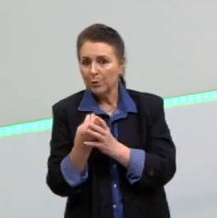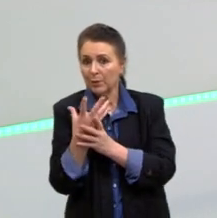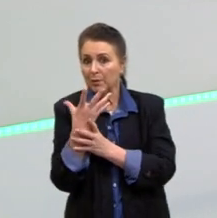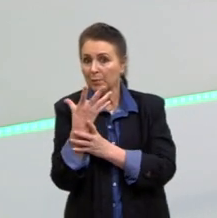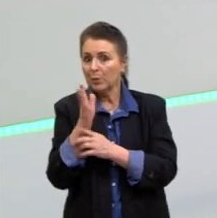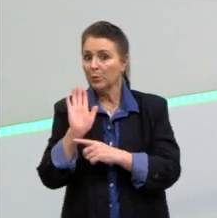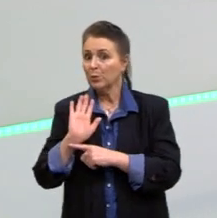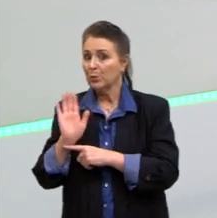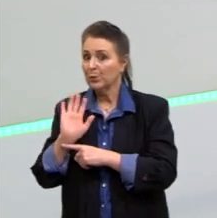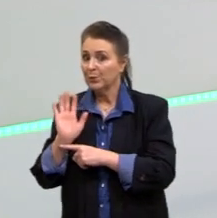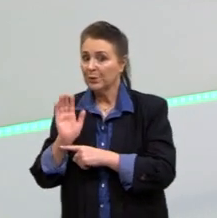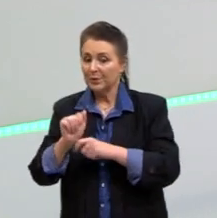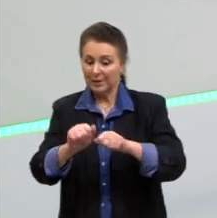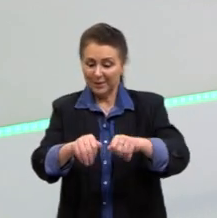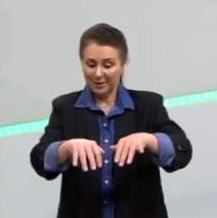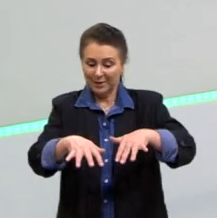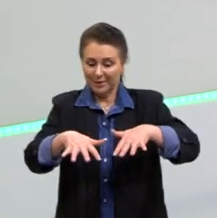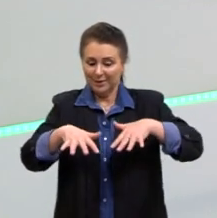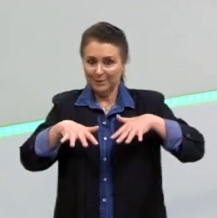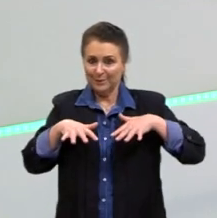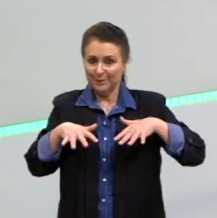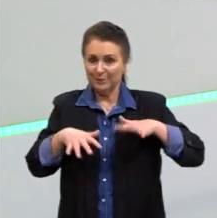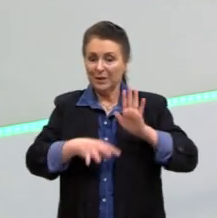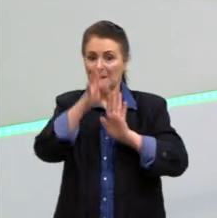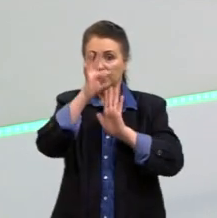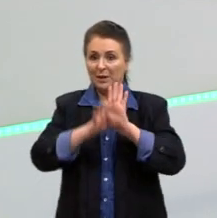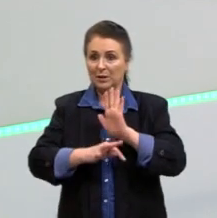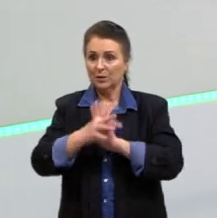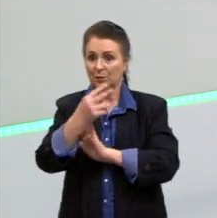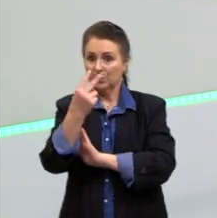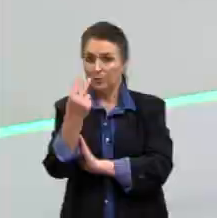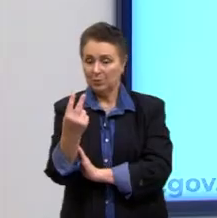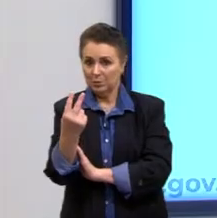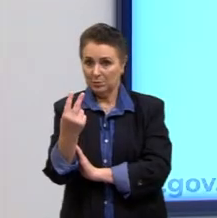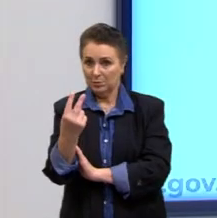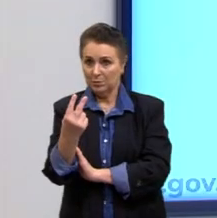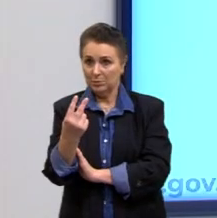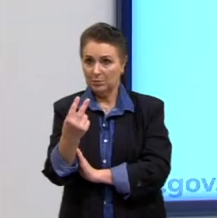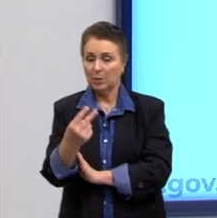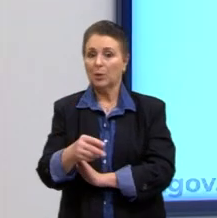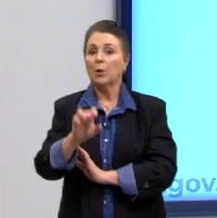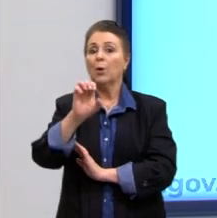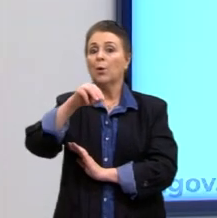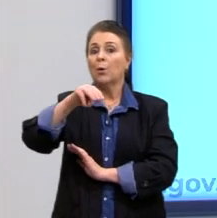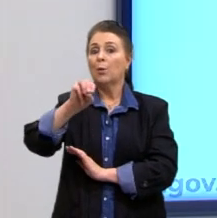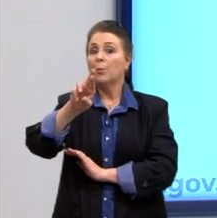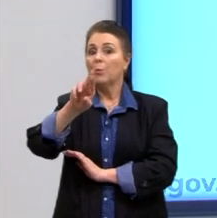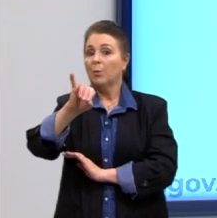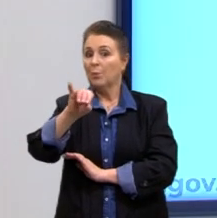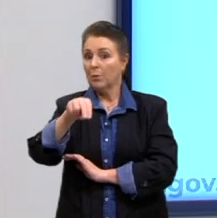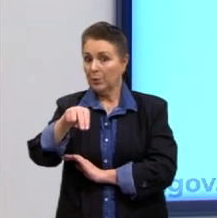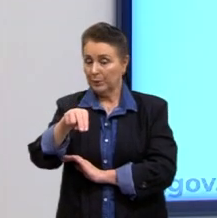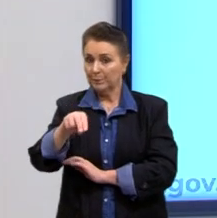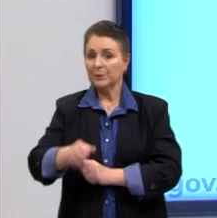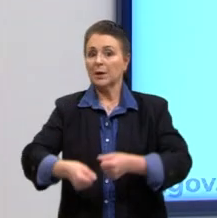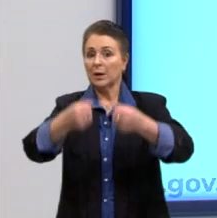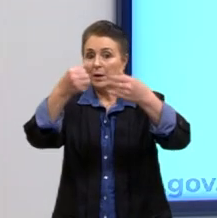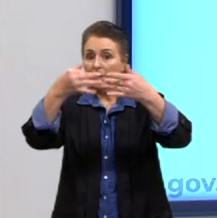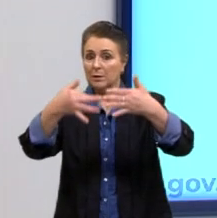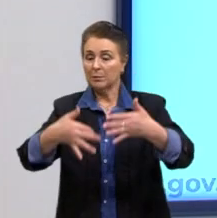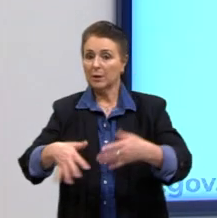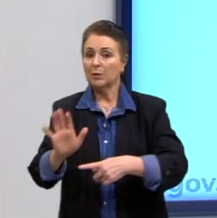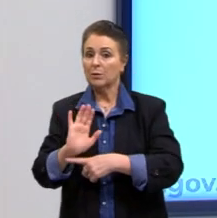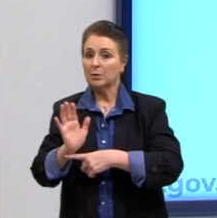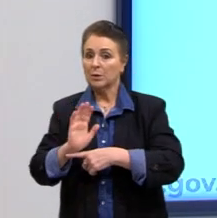do cinema, tá? Texto 2. Edgar Morin define o cinema como uma máquina